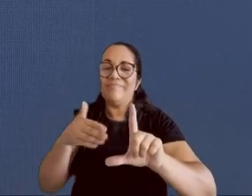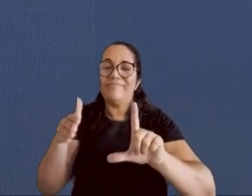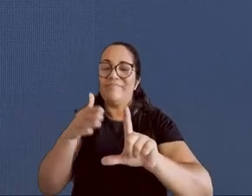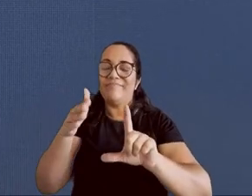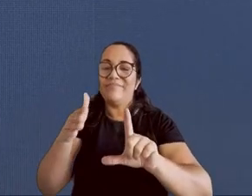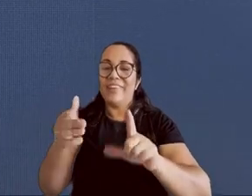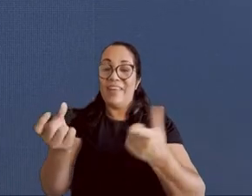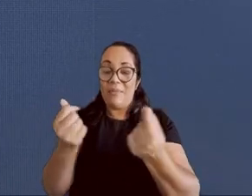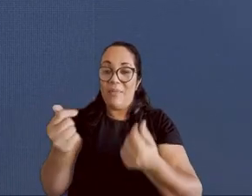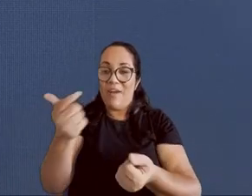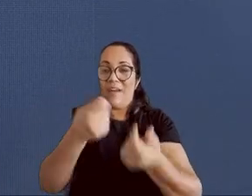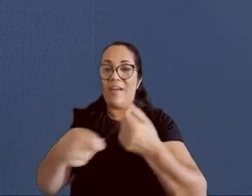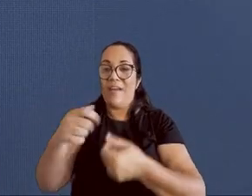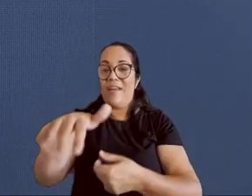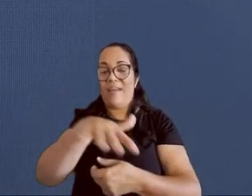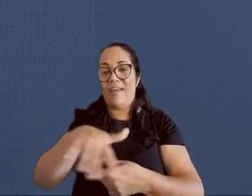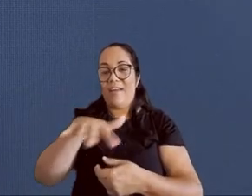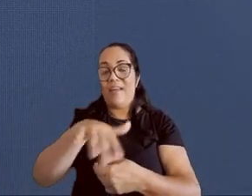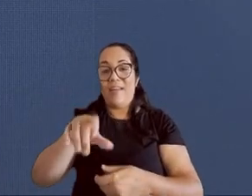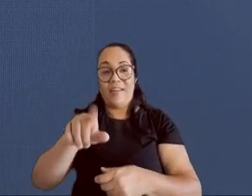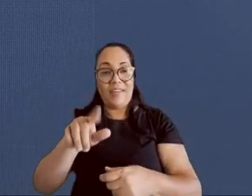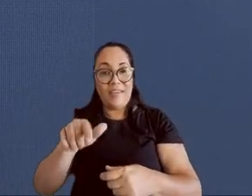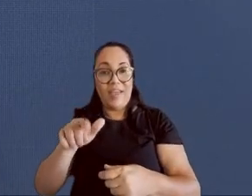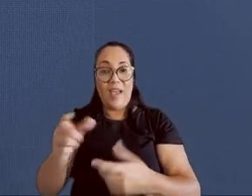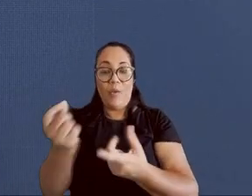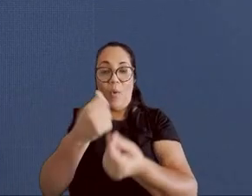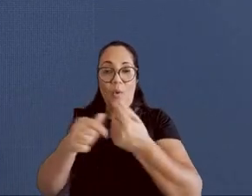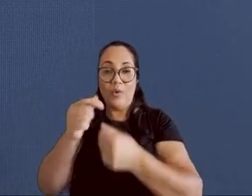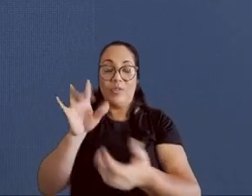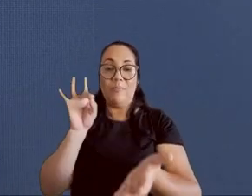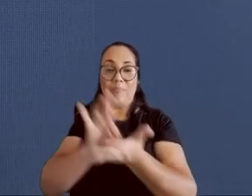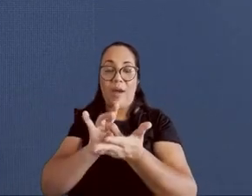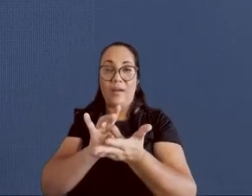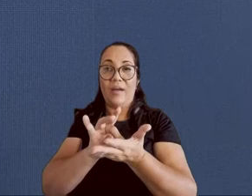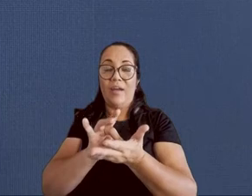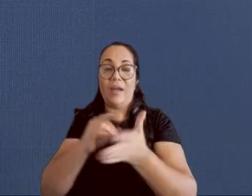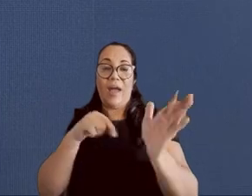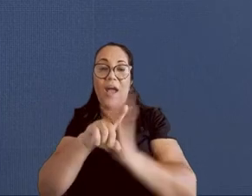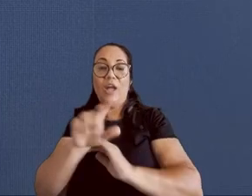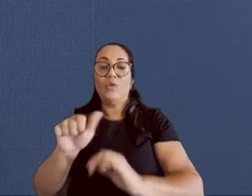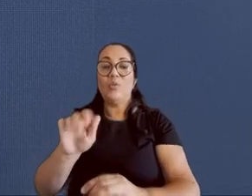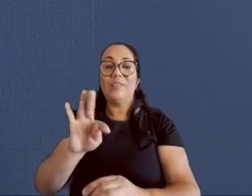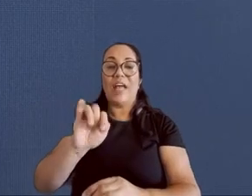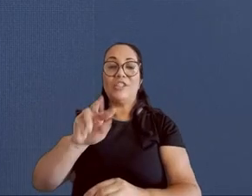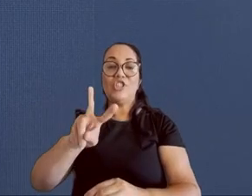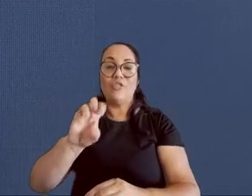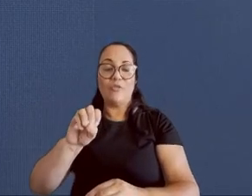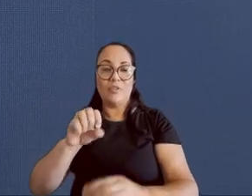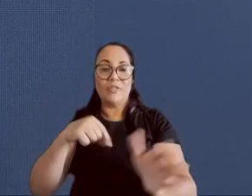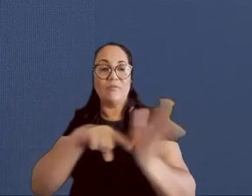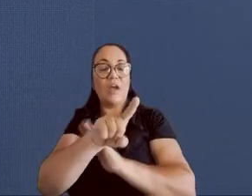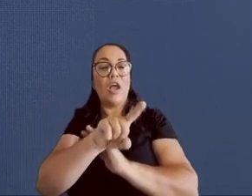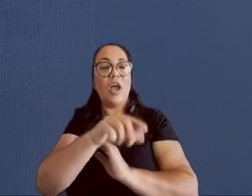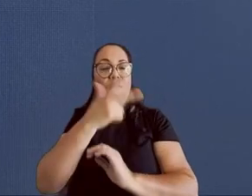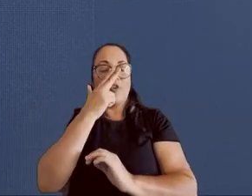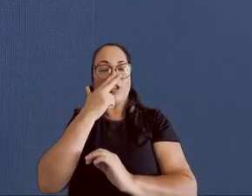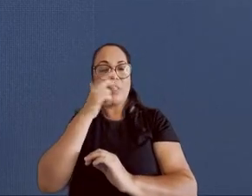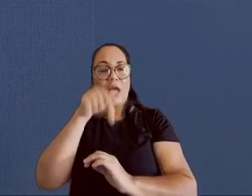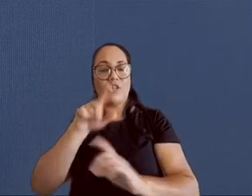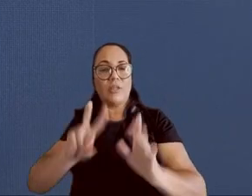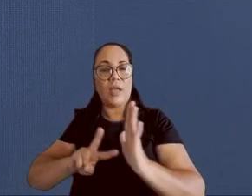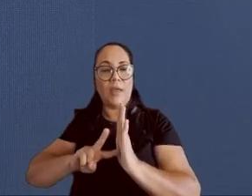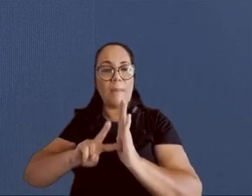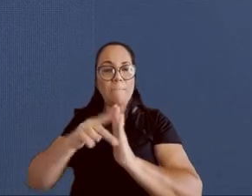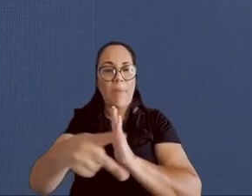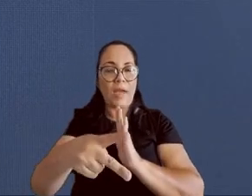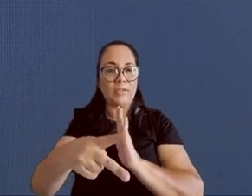real valor de mercado dos ativos você acha Acho que vai ter algum impacto no mercado como todo em termos Impacto de preço Impacto